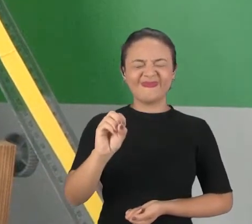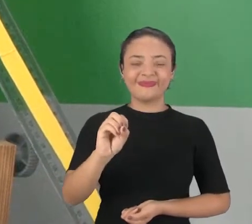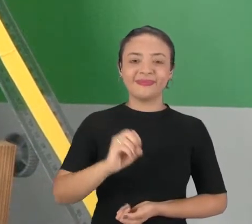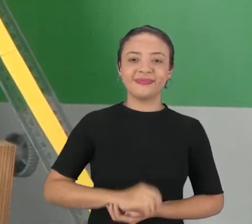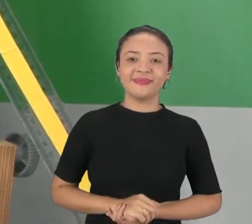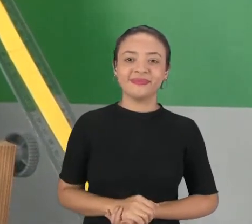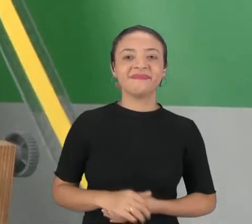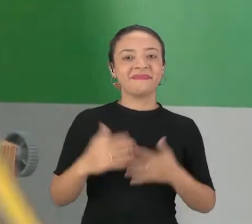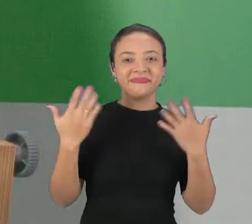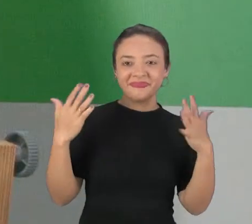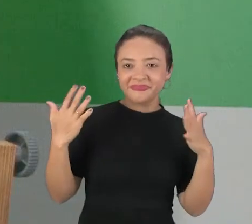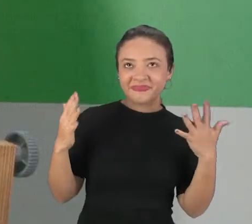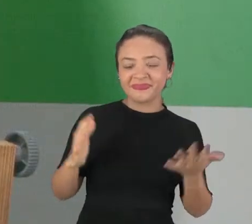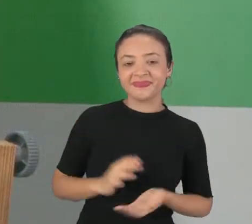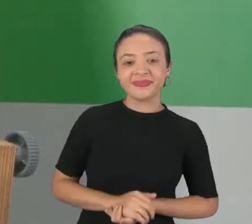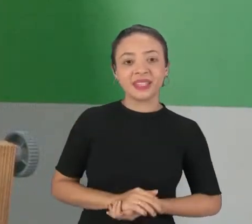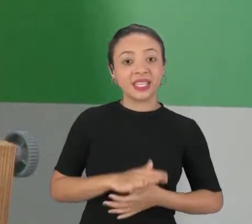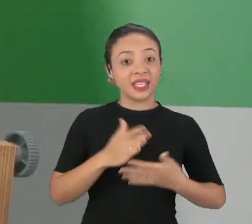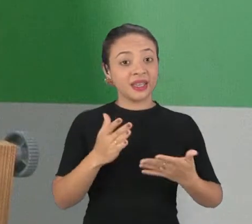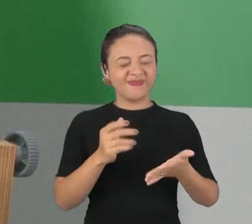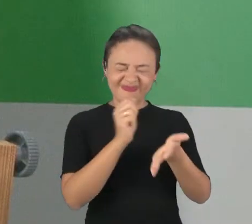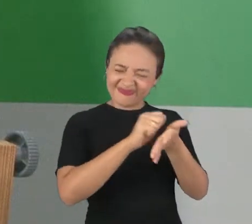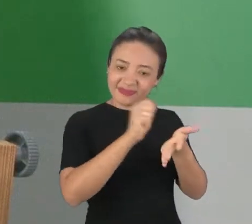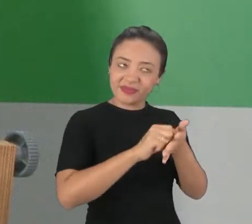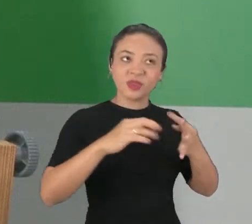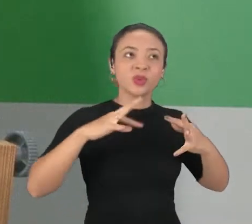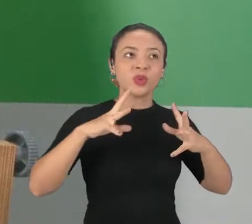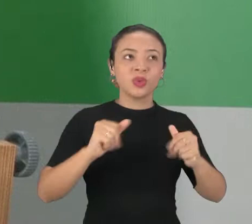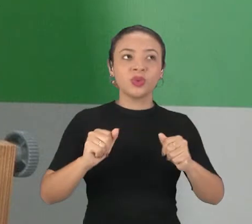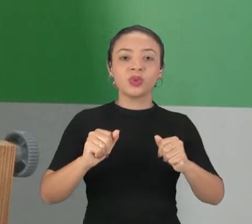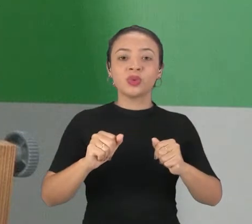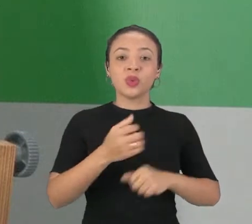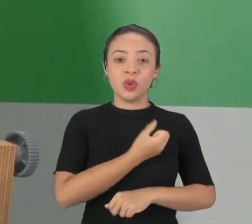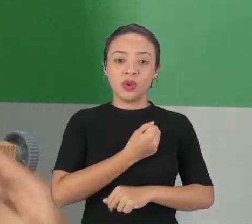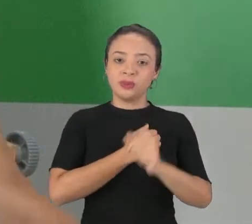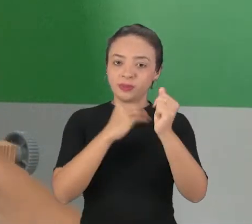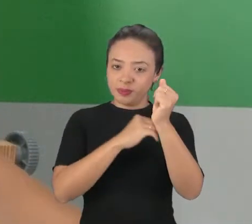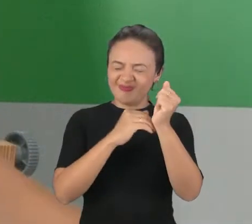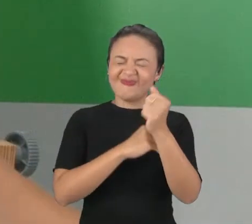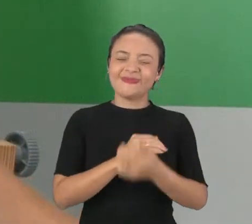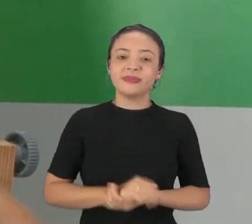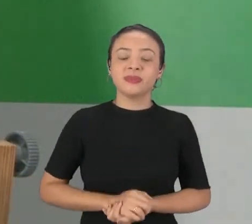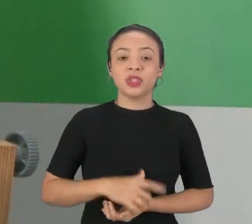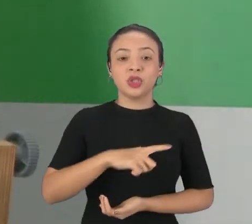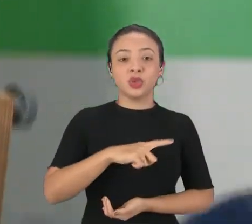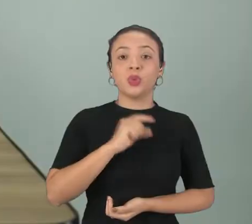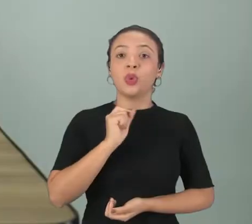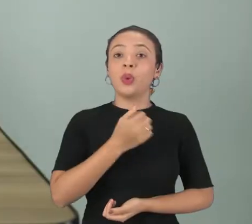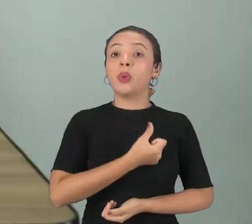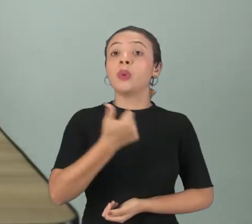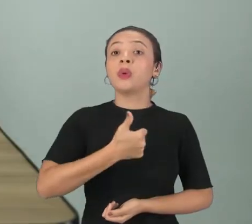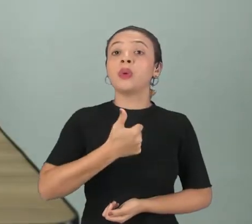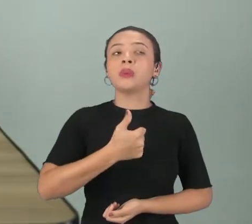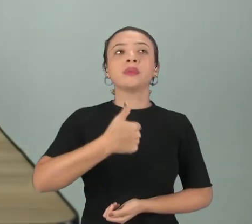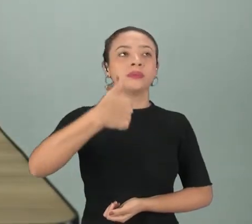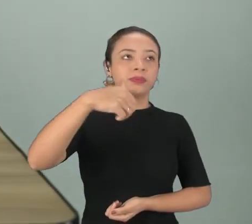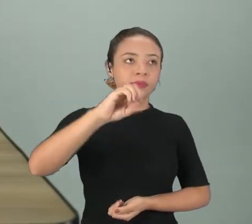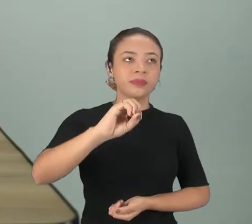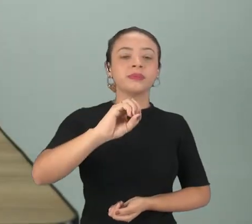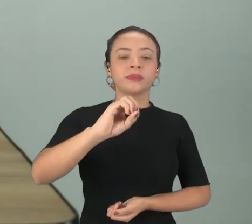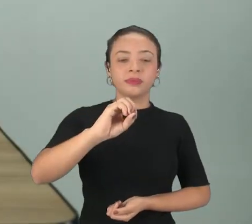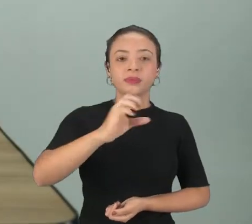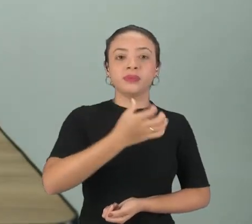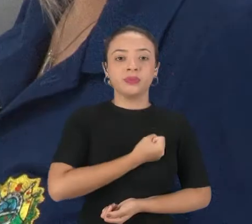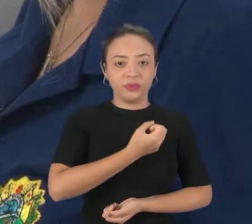50 muito bem vamos registrar aqui esses números cobertos primeiro era o qual 10